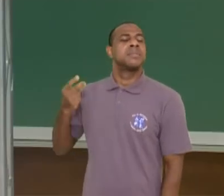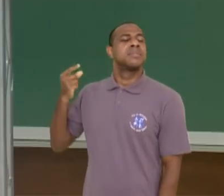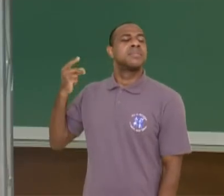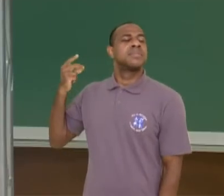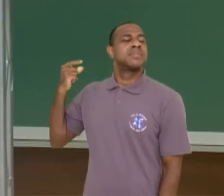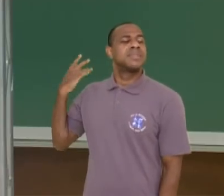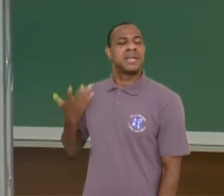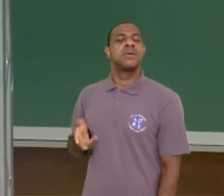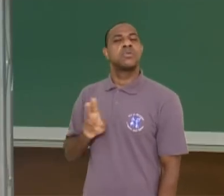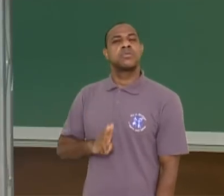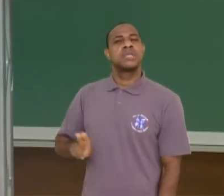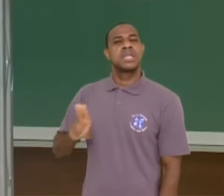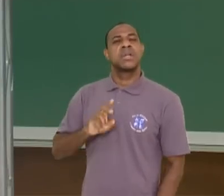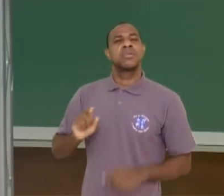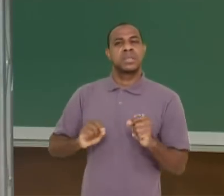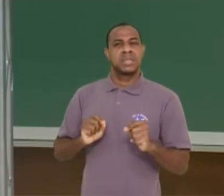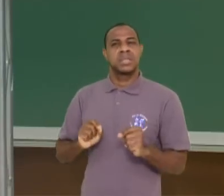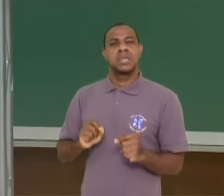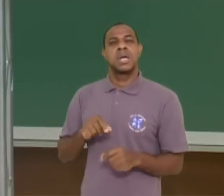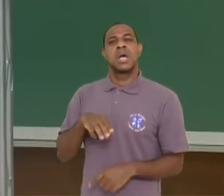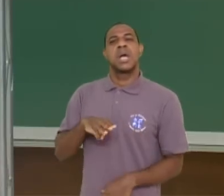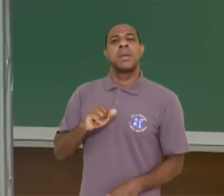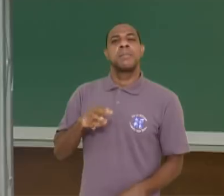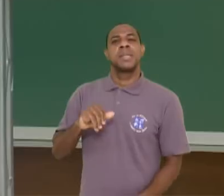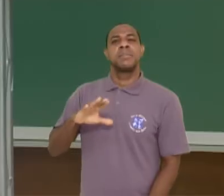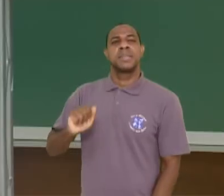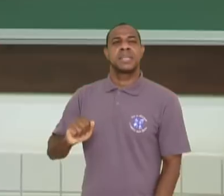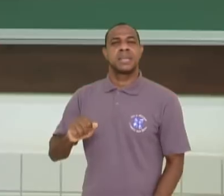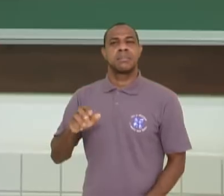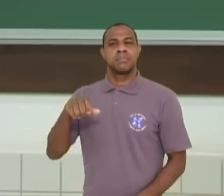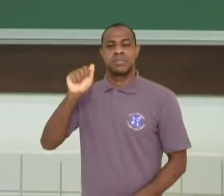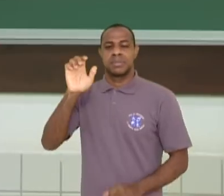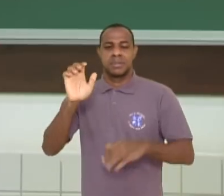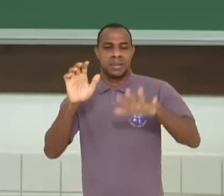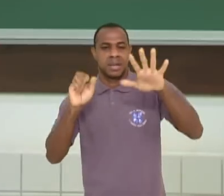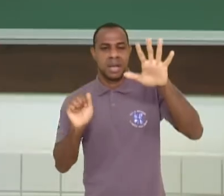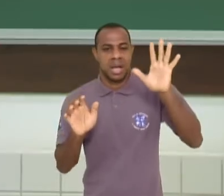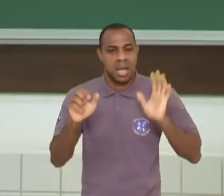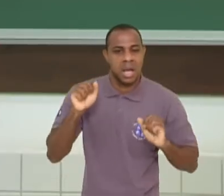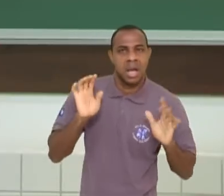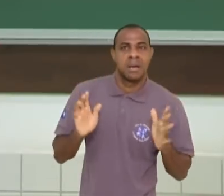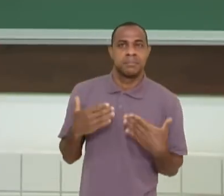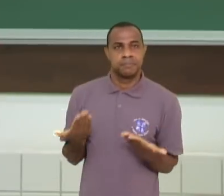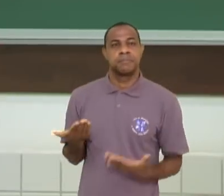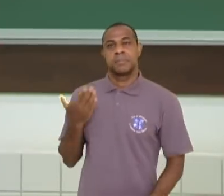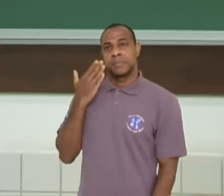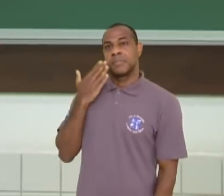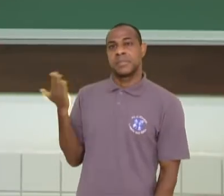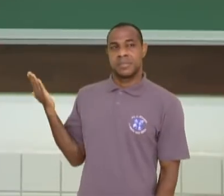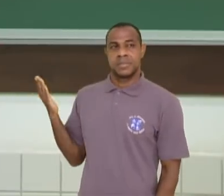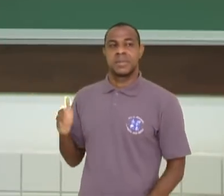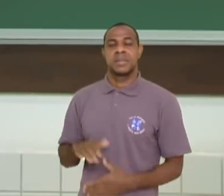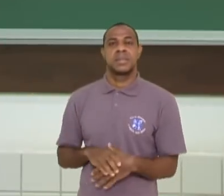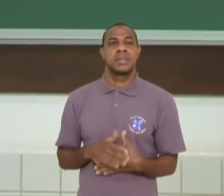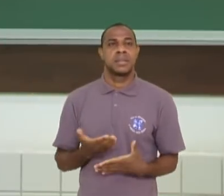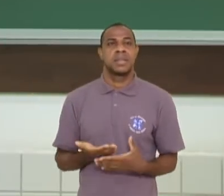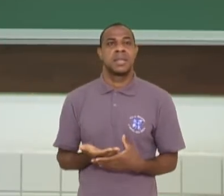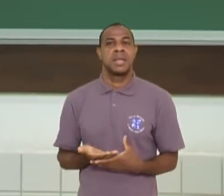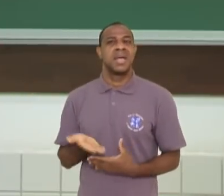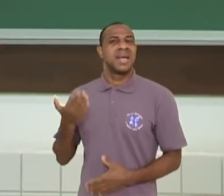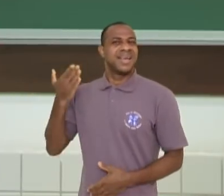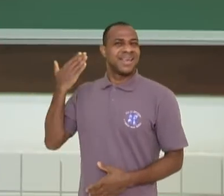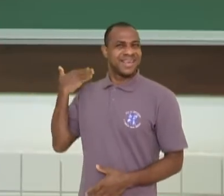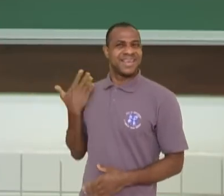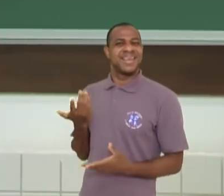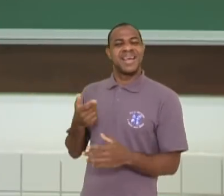também era utilizado muito da mímica. E aqui, como nós colocamos anteriormente, né, dentro da história, a mímica foi ali proibida pela